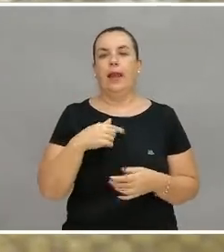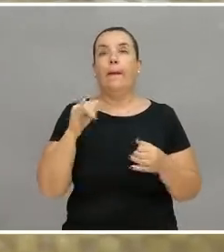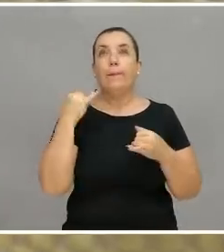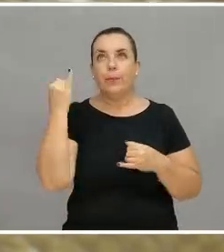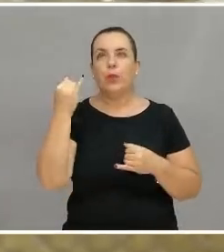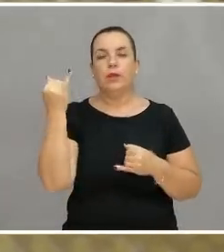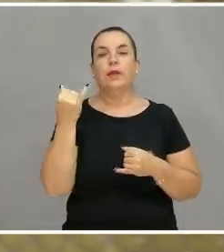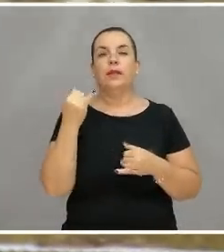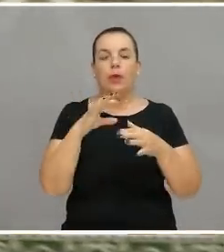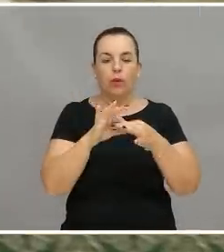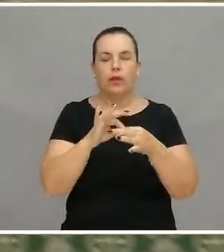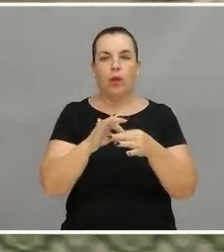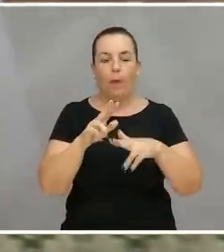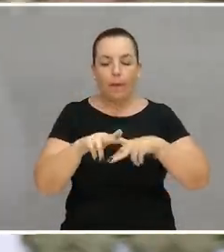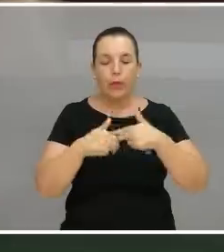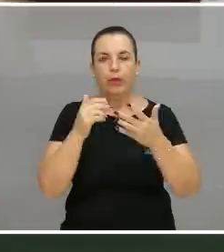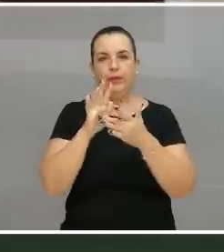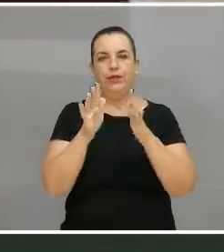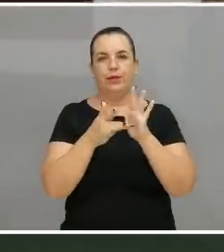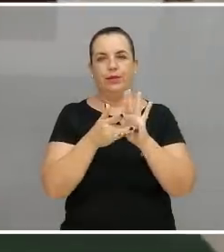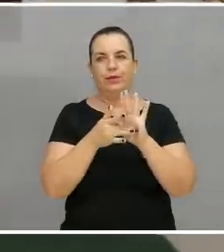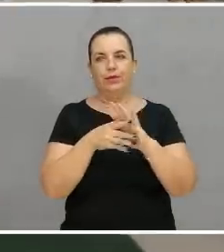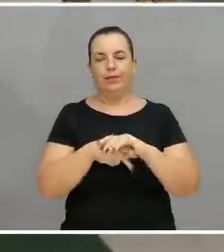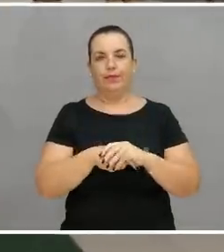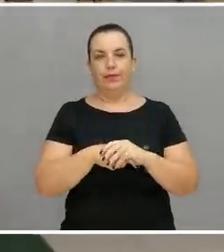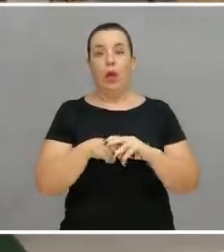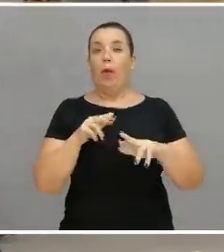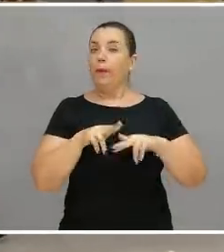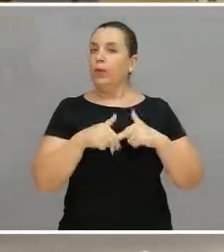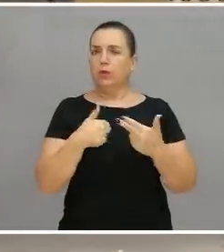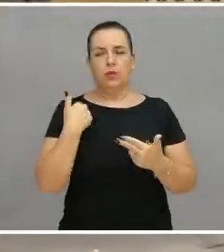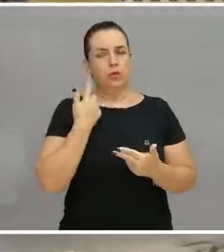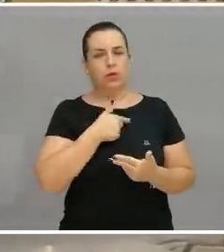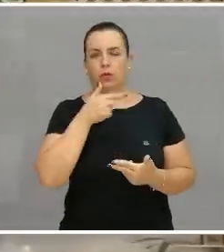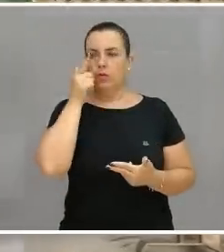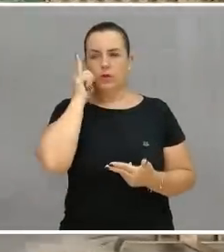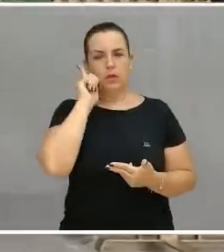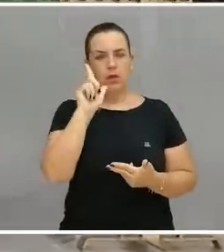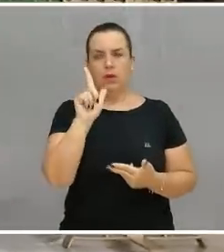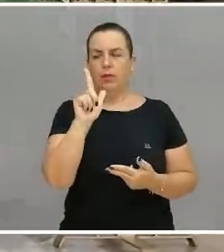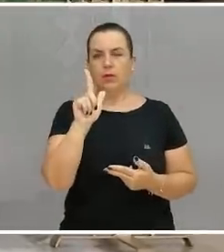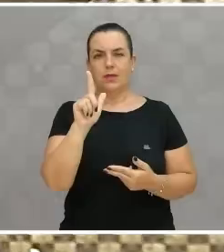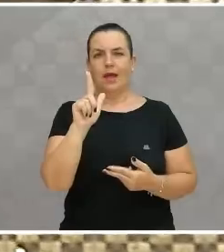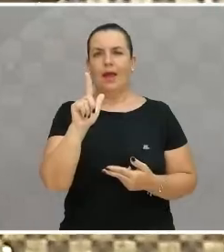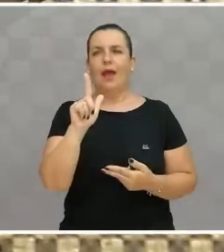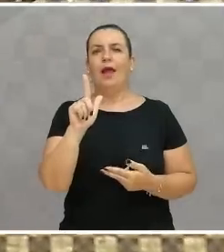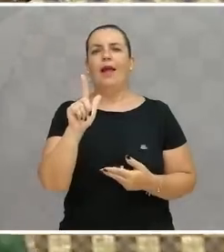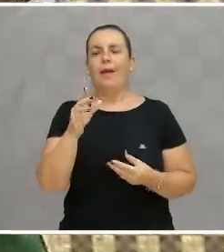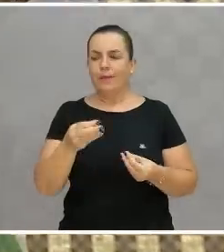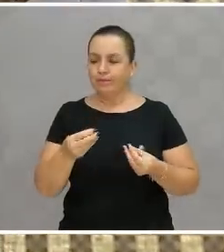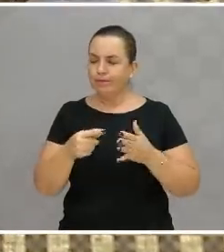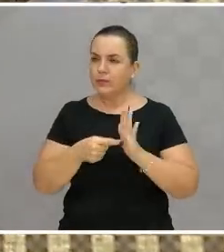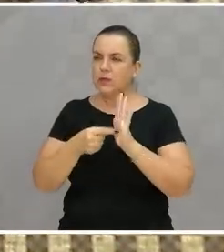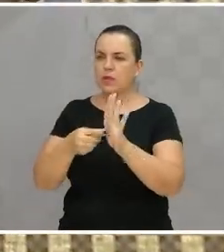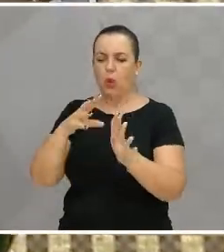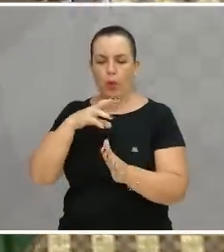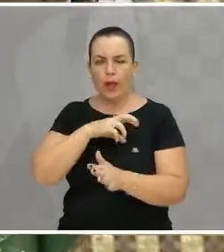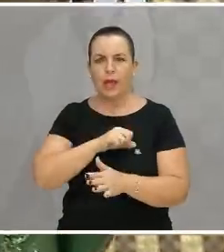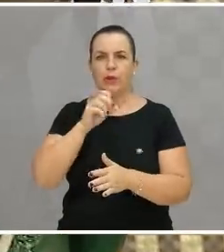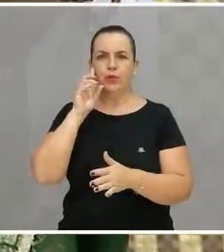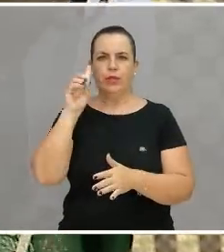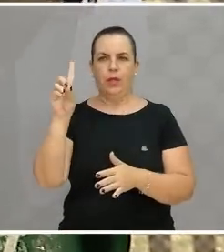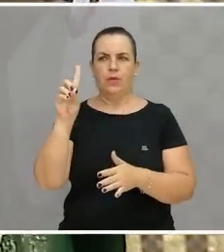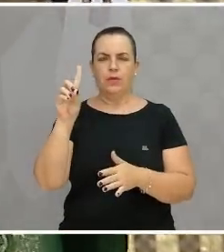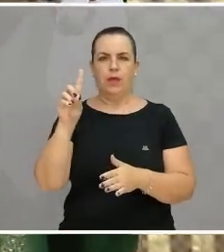não conseguimos implantar esse reino, porque não estamos convencidos dele. E como que se manifesta esse reino?